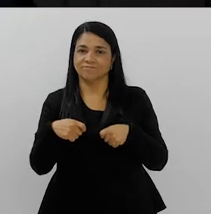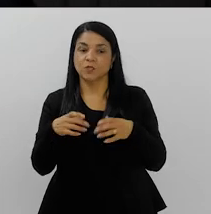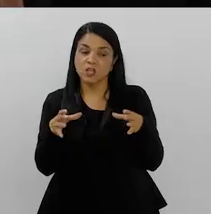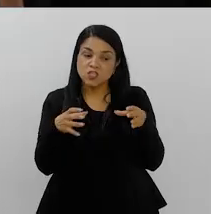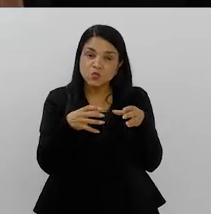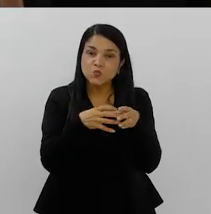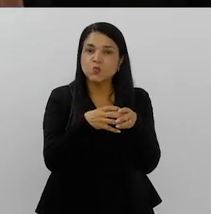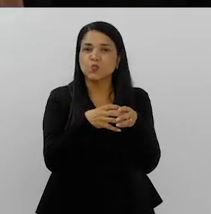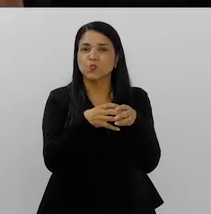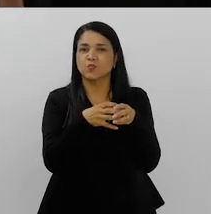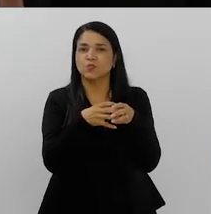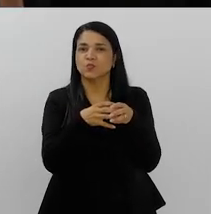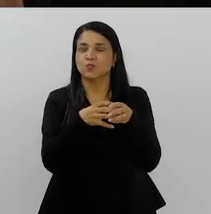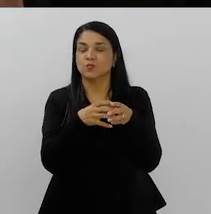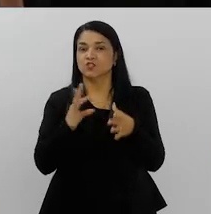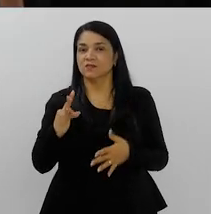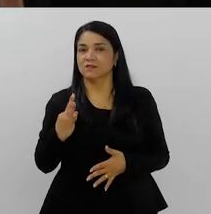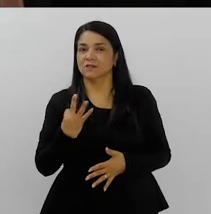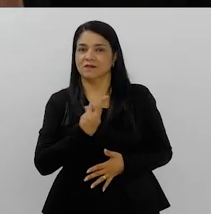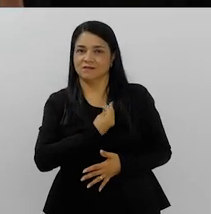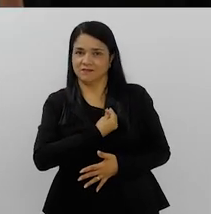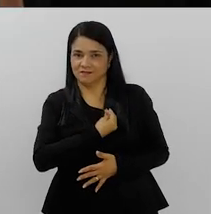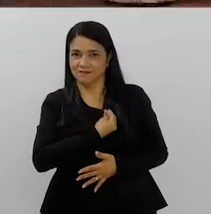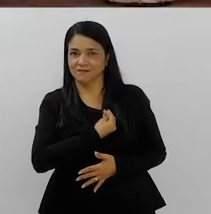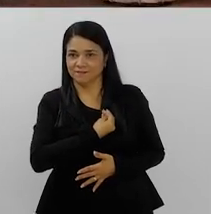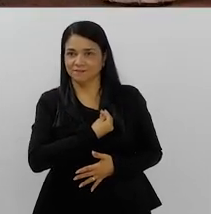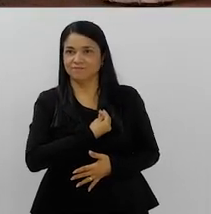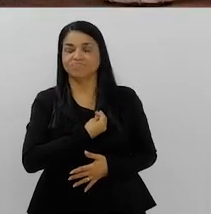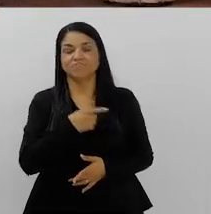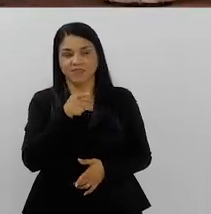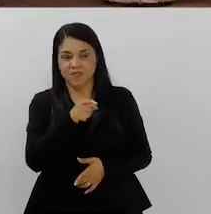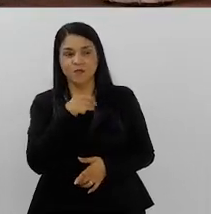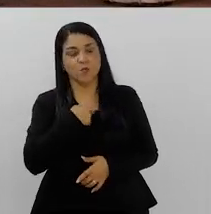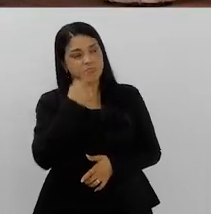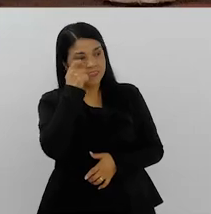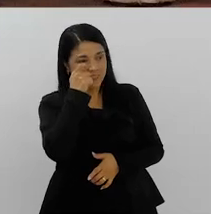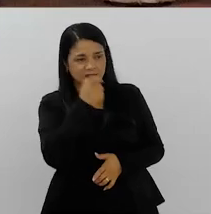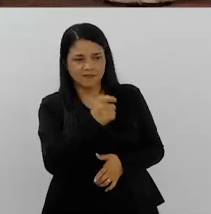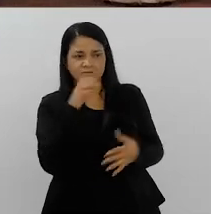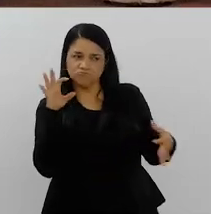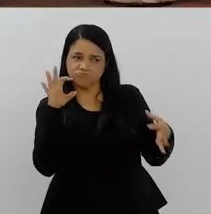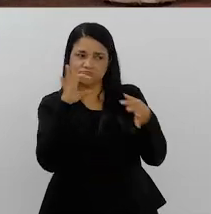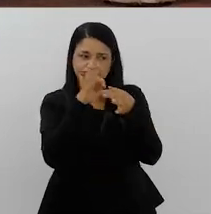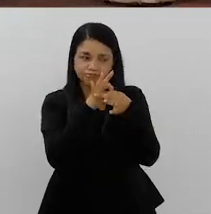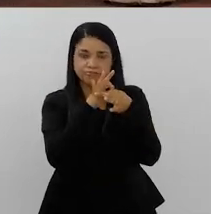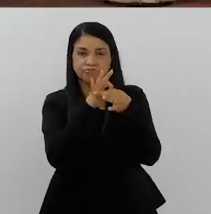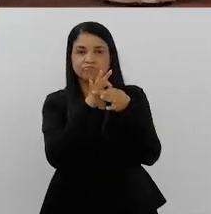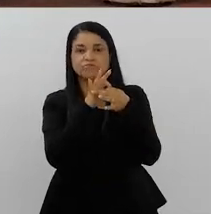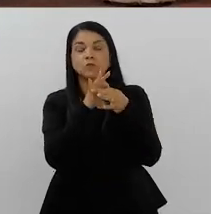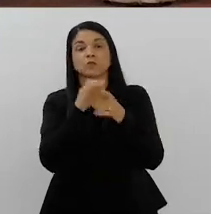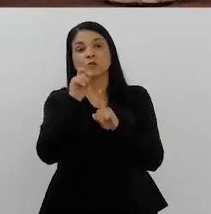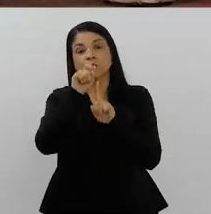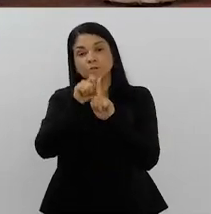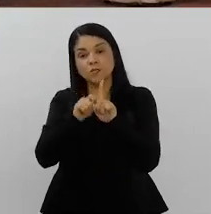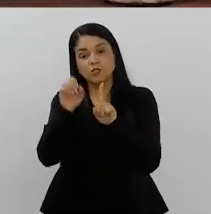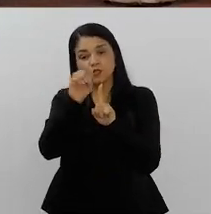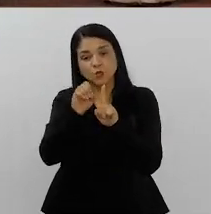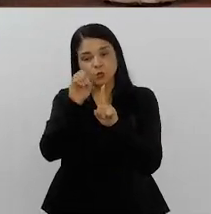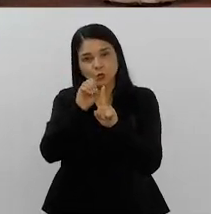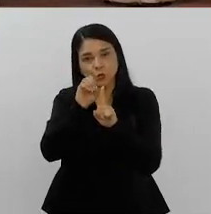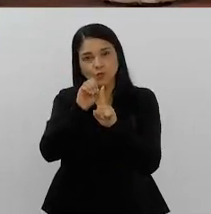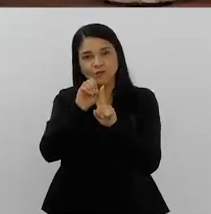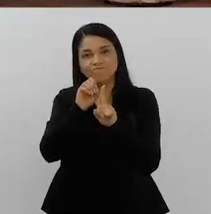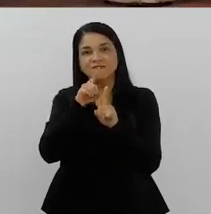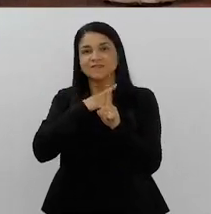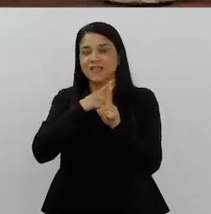tem esse público é o público trans então É bem interessante pegando o que a senhora falou que Outubro Rosa